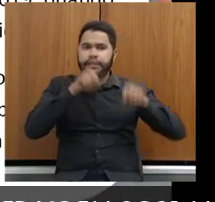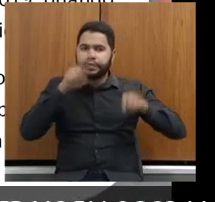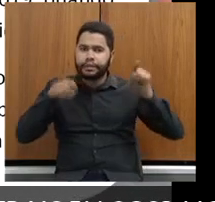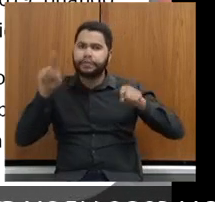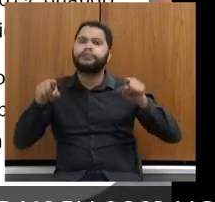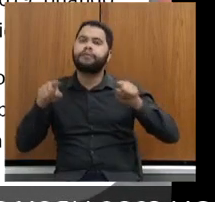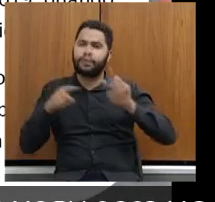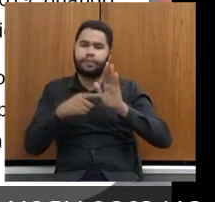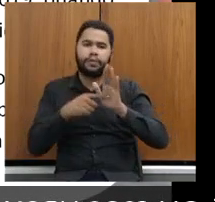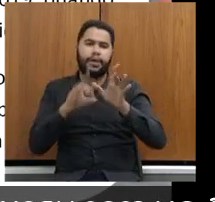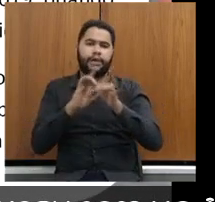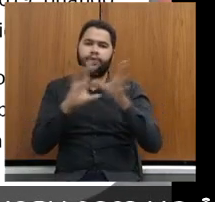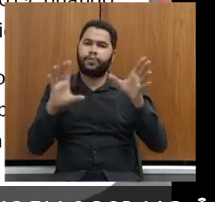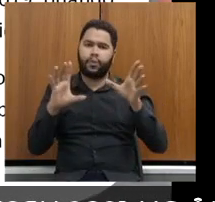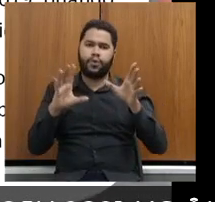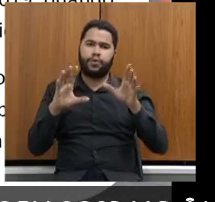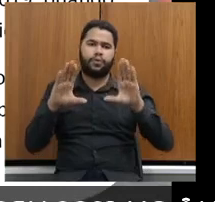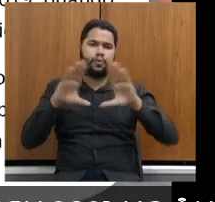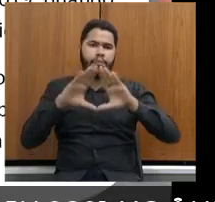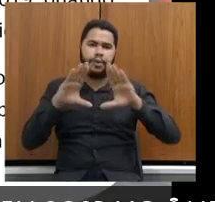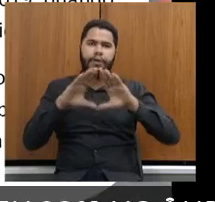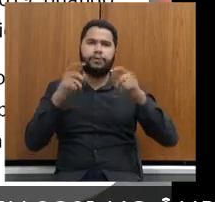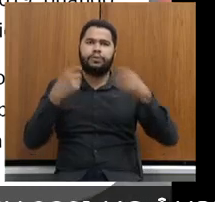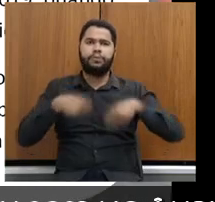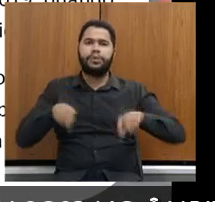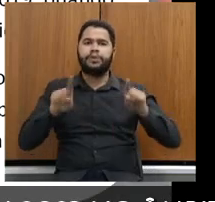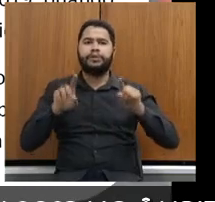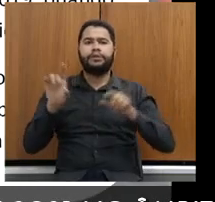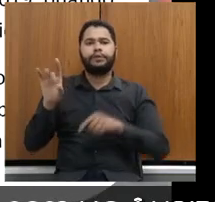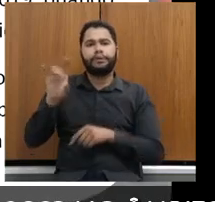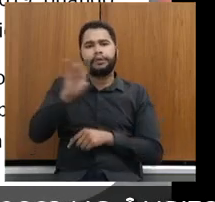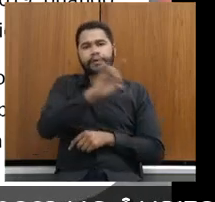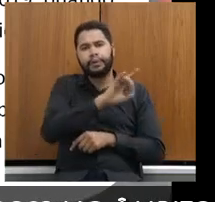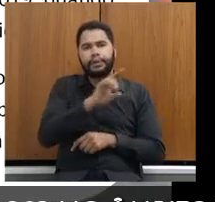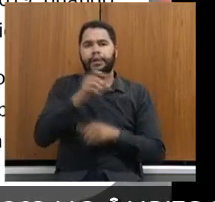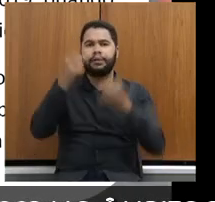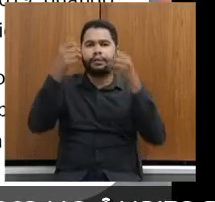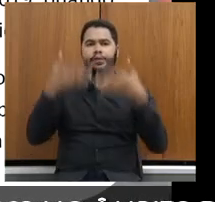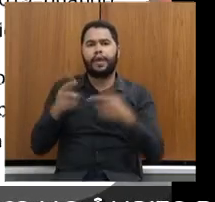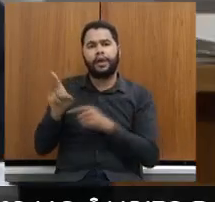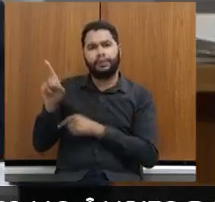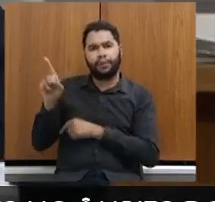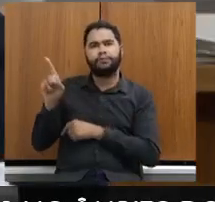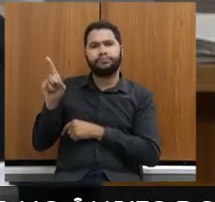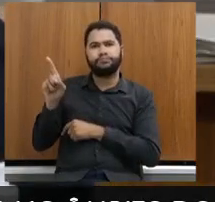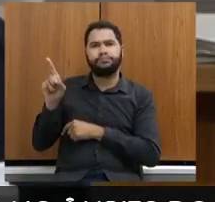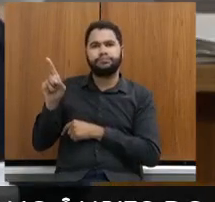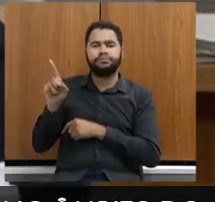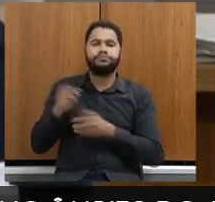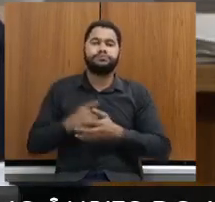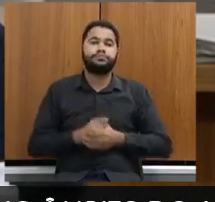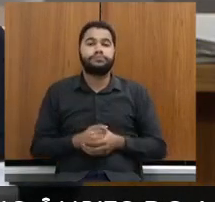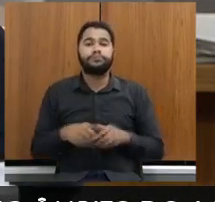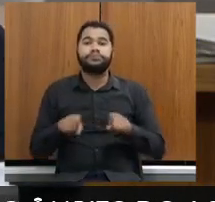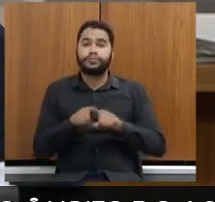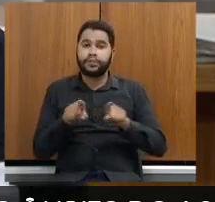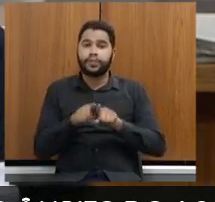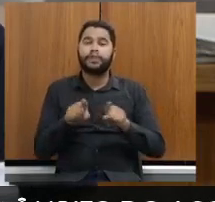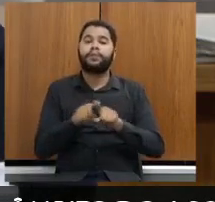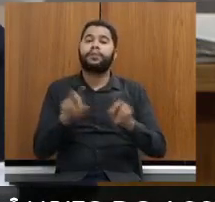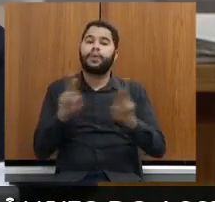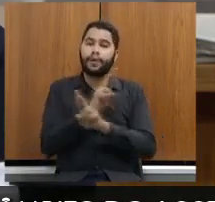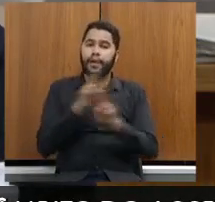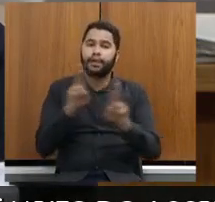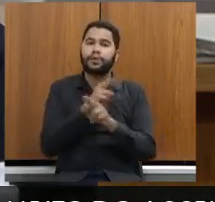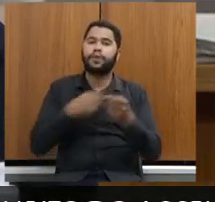disponível para Assembleia Não há necessidade de ficar discorrendo a respeito de cada um desses dados vai ficar à disposição do Senhor existe uma correlação entre as